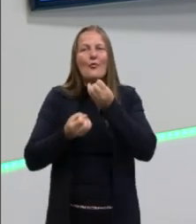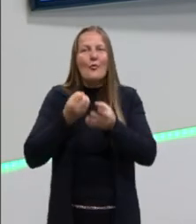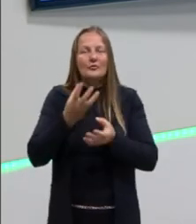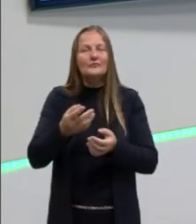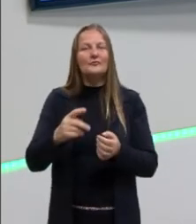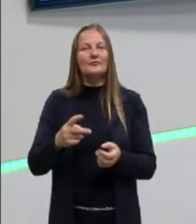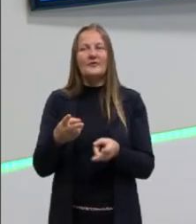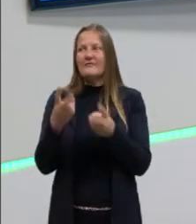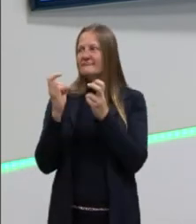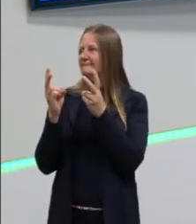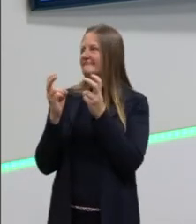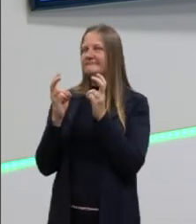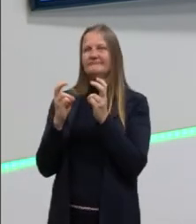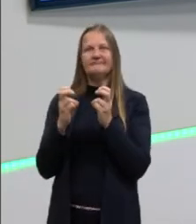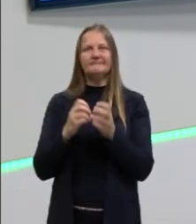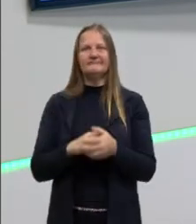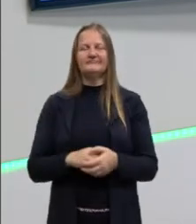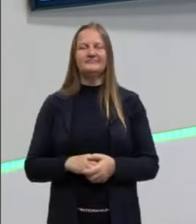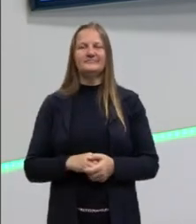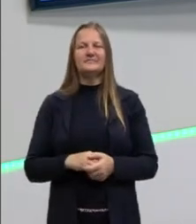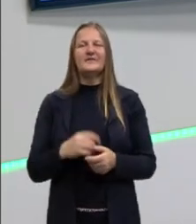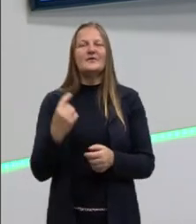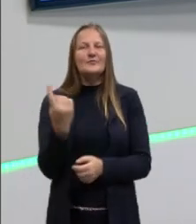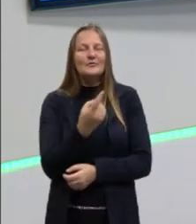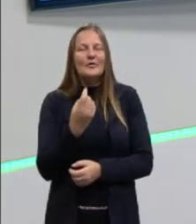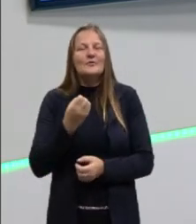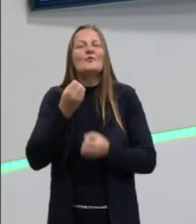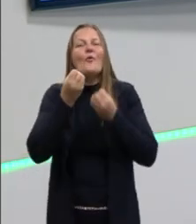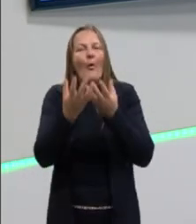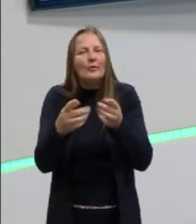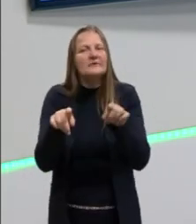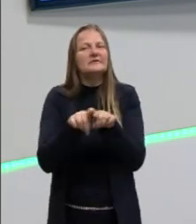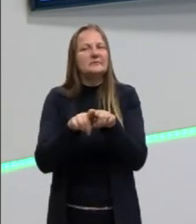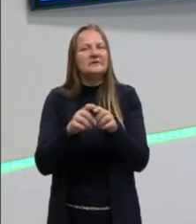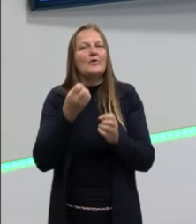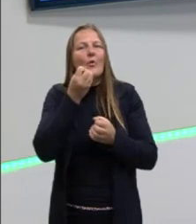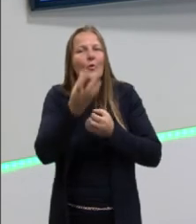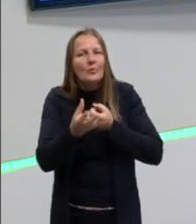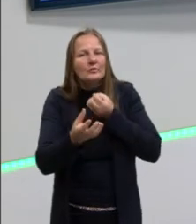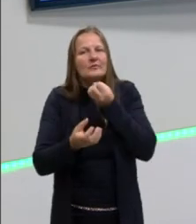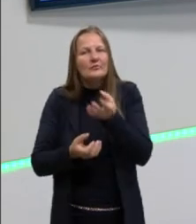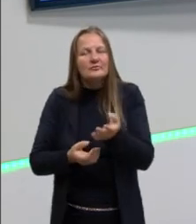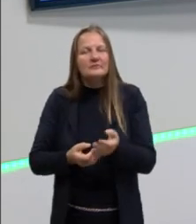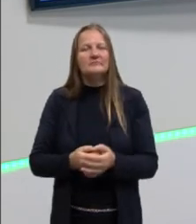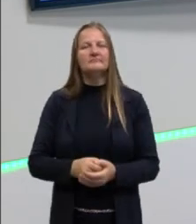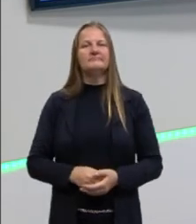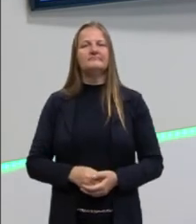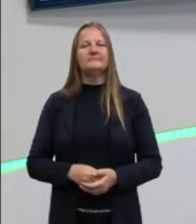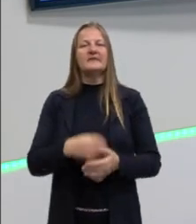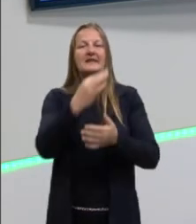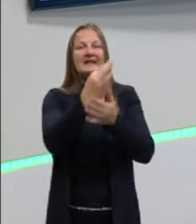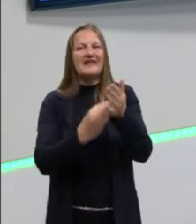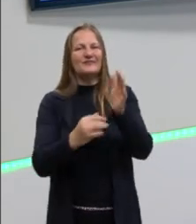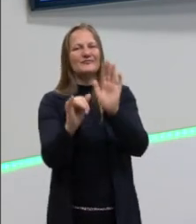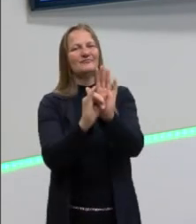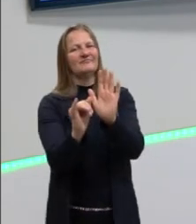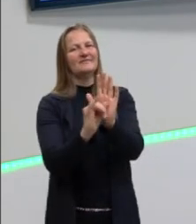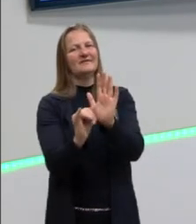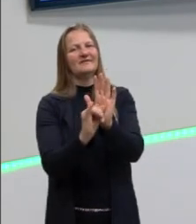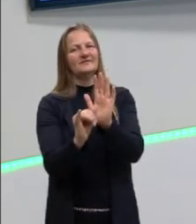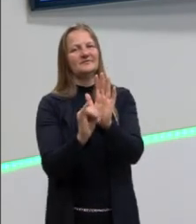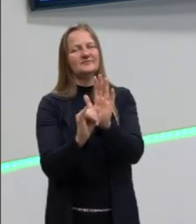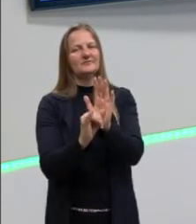contadas e a gente conta essas histórias isso são textos narrativos